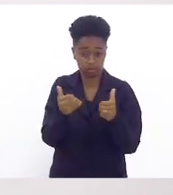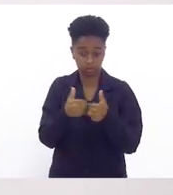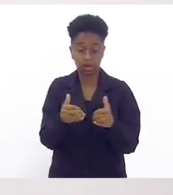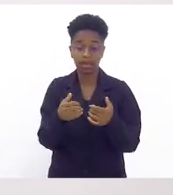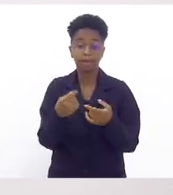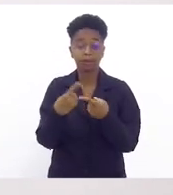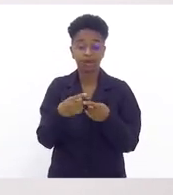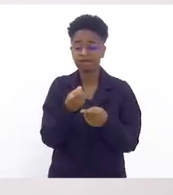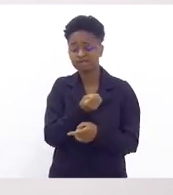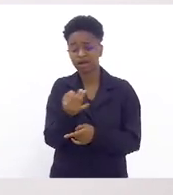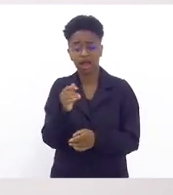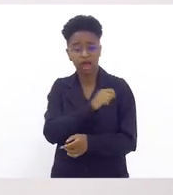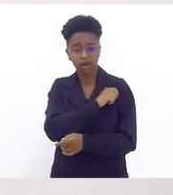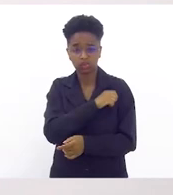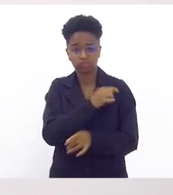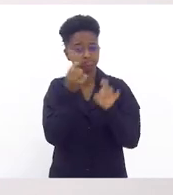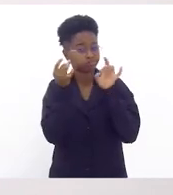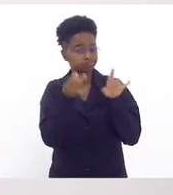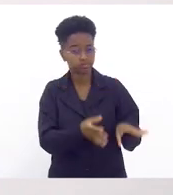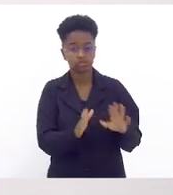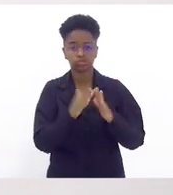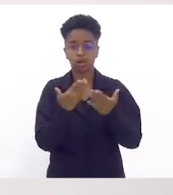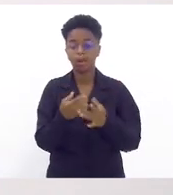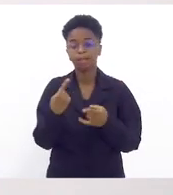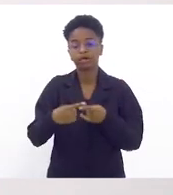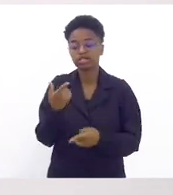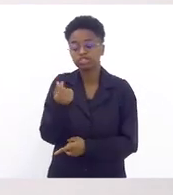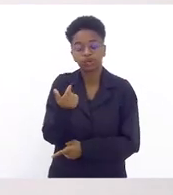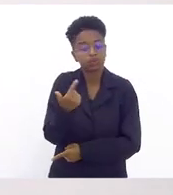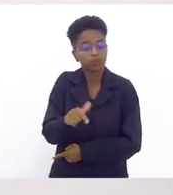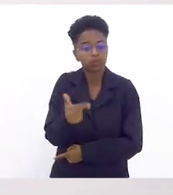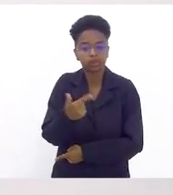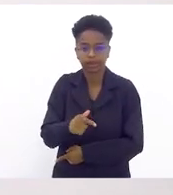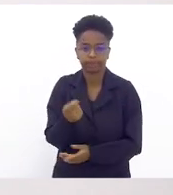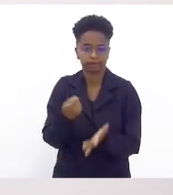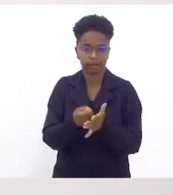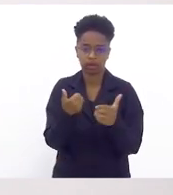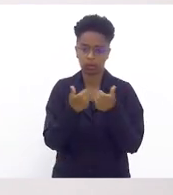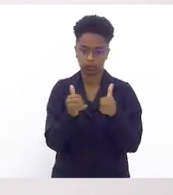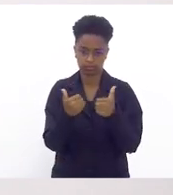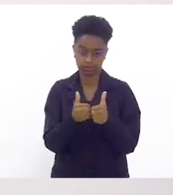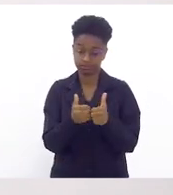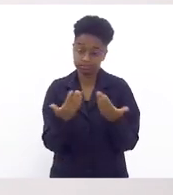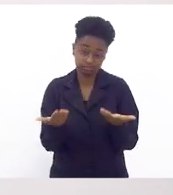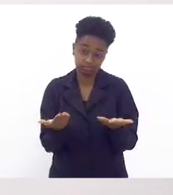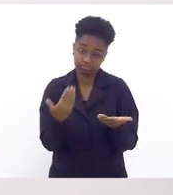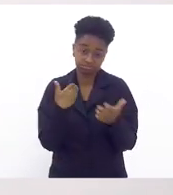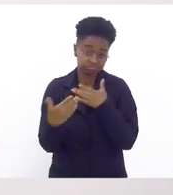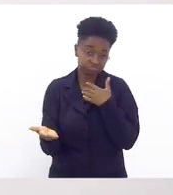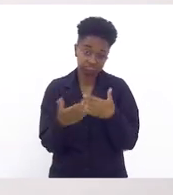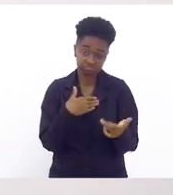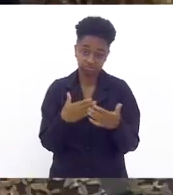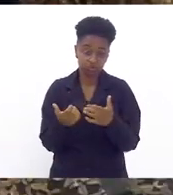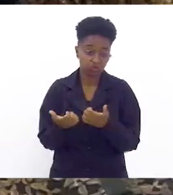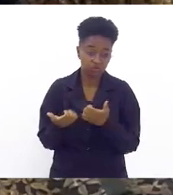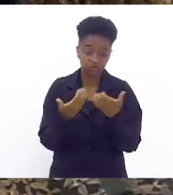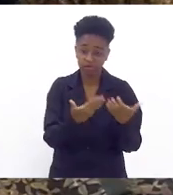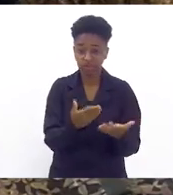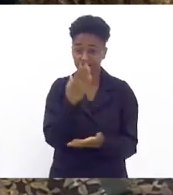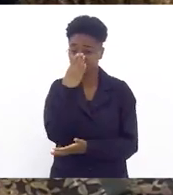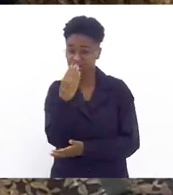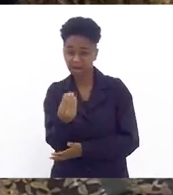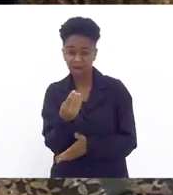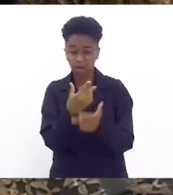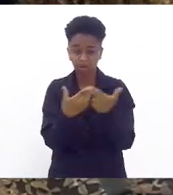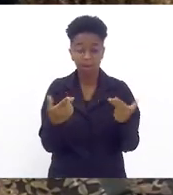Pena porque não tem dinheiro de passagem e não importa oferecer vão coisa assim